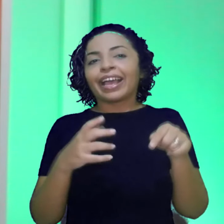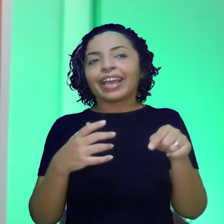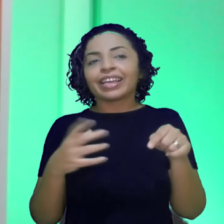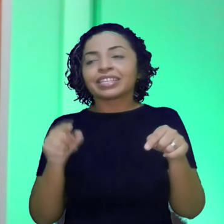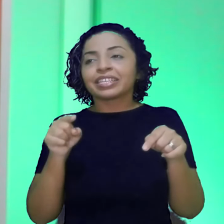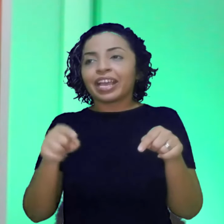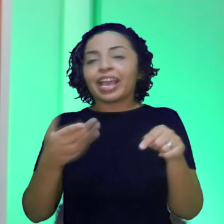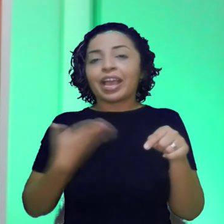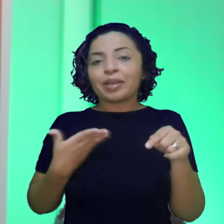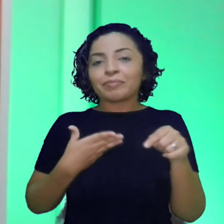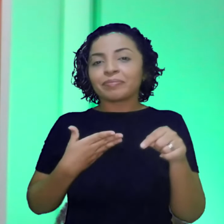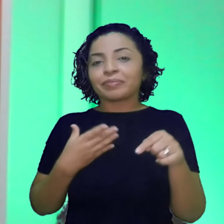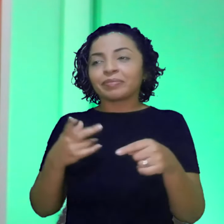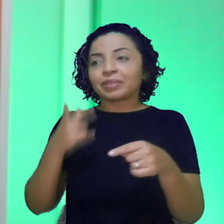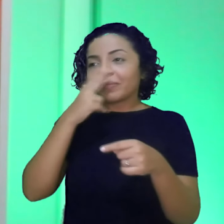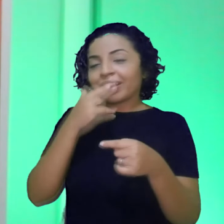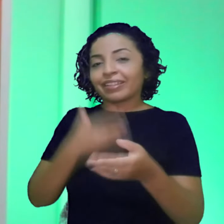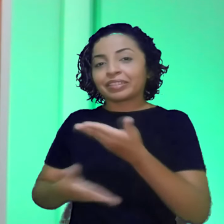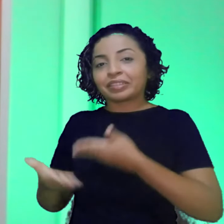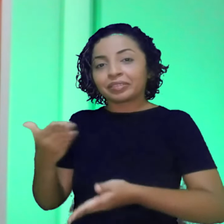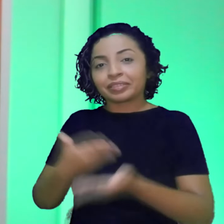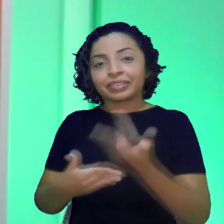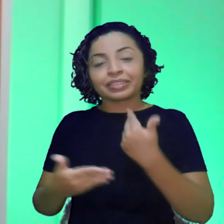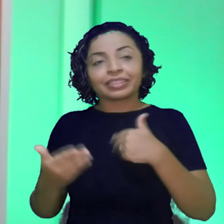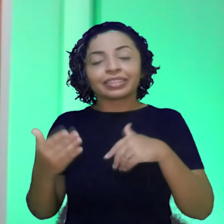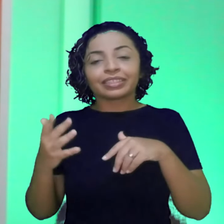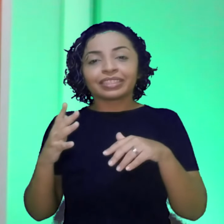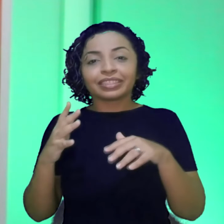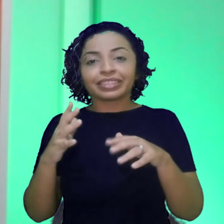da melhor amiga. E aí esses personagens aqui,